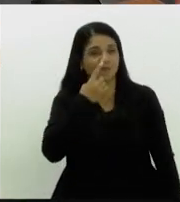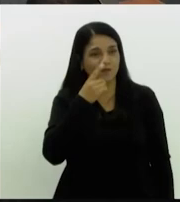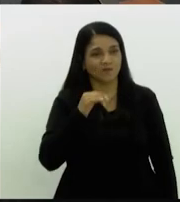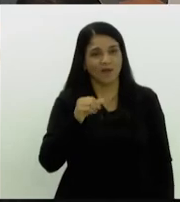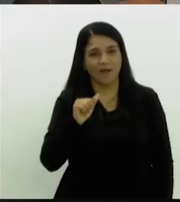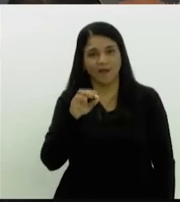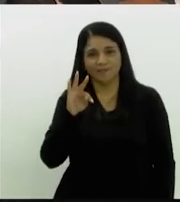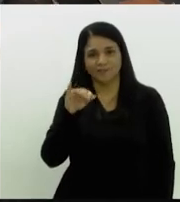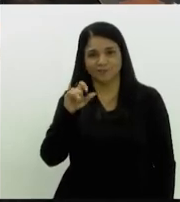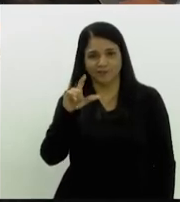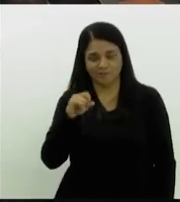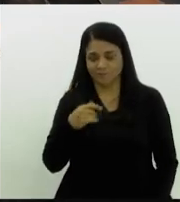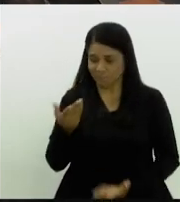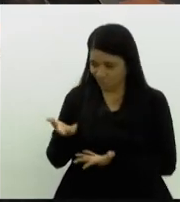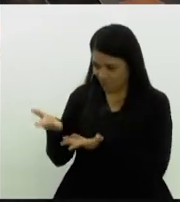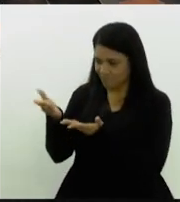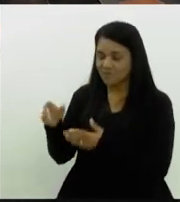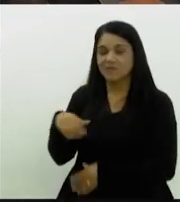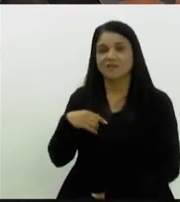Caiado ficou preocupado, presidente?